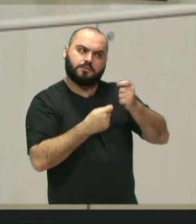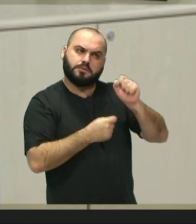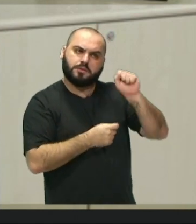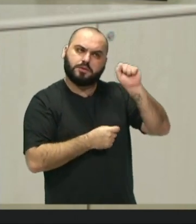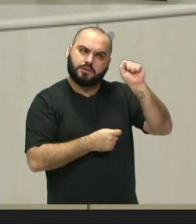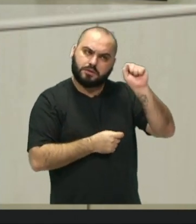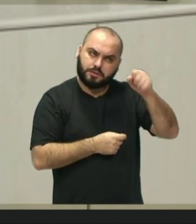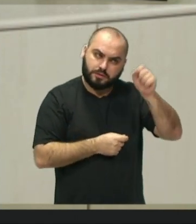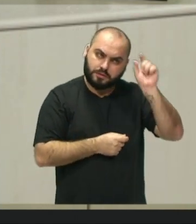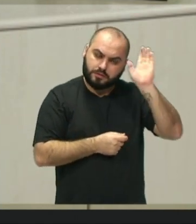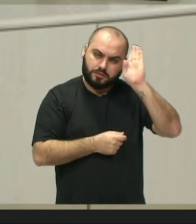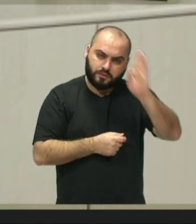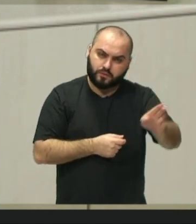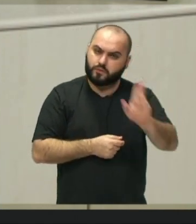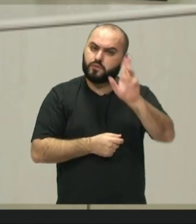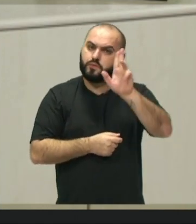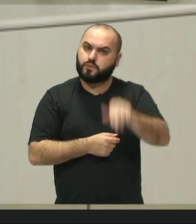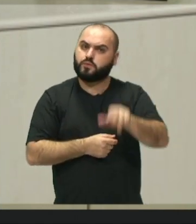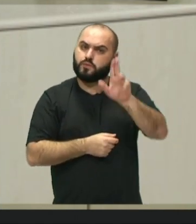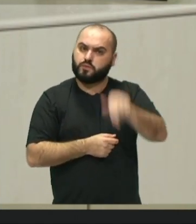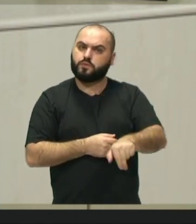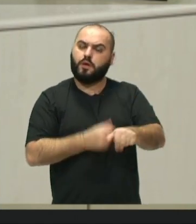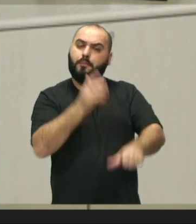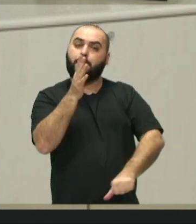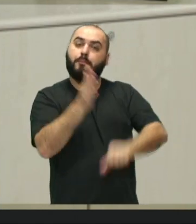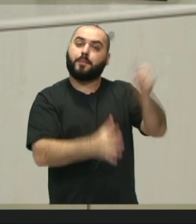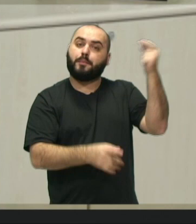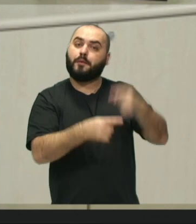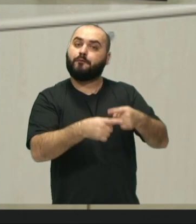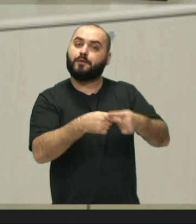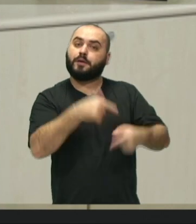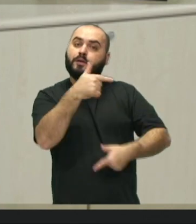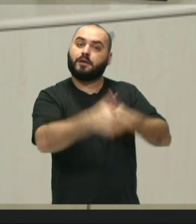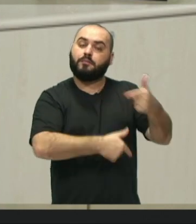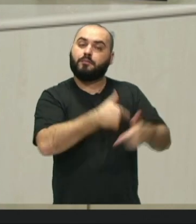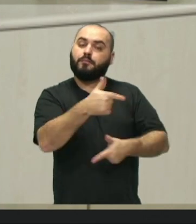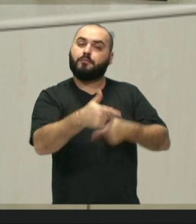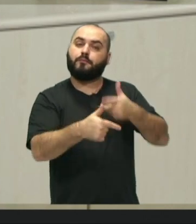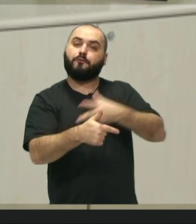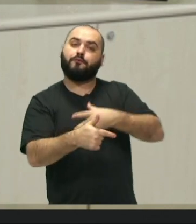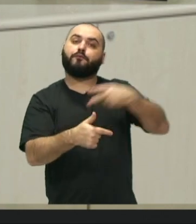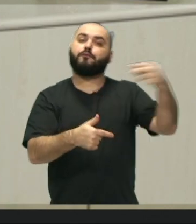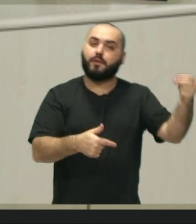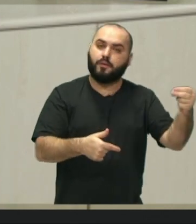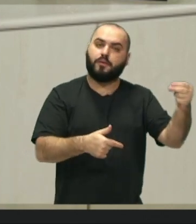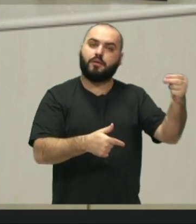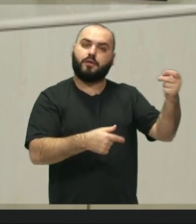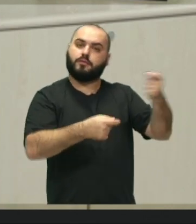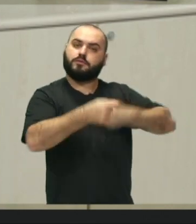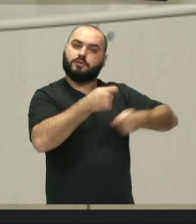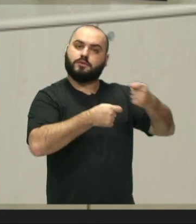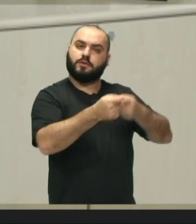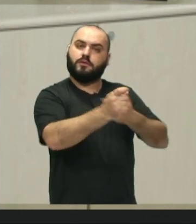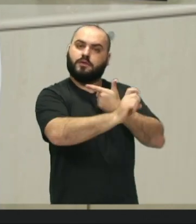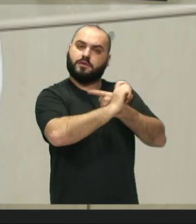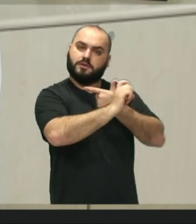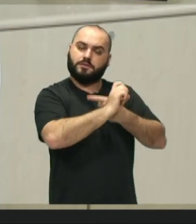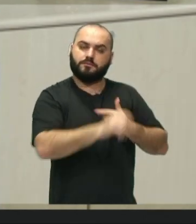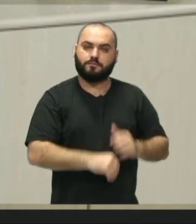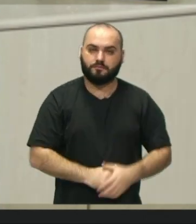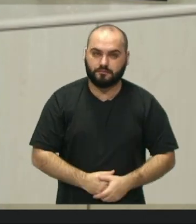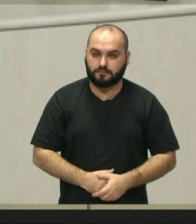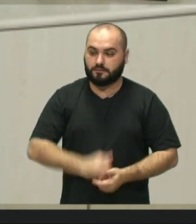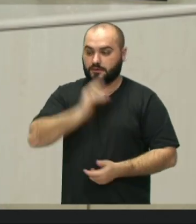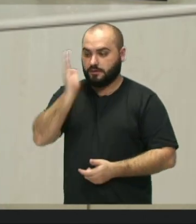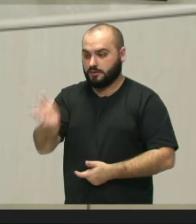Eu nunca tinha atuado perante a administração indireta. Primeira vez que eu atuo fora da administração direta de algum órgão do executivo. Mas no